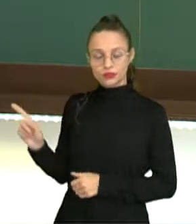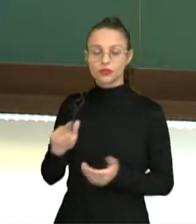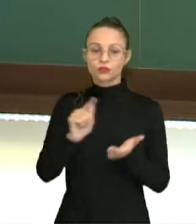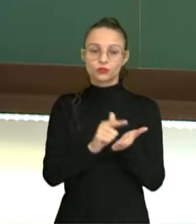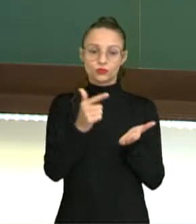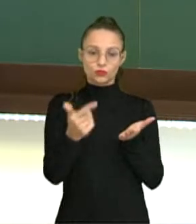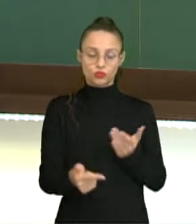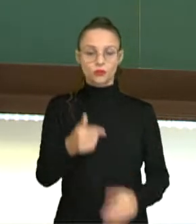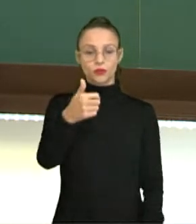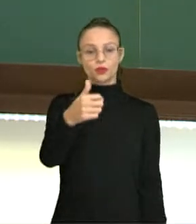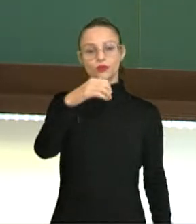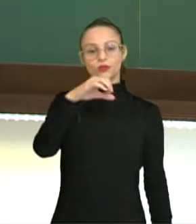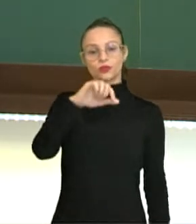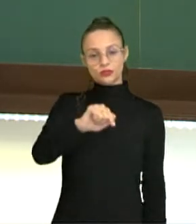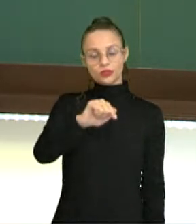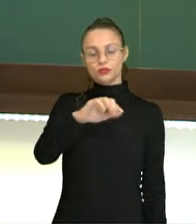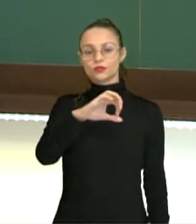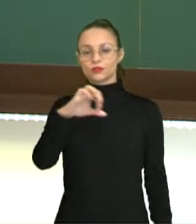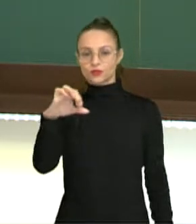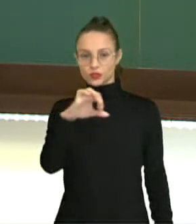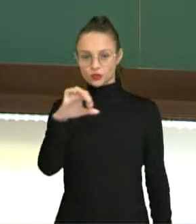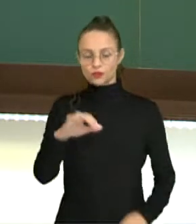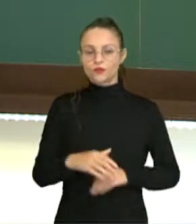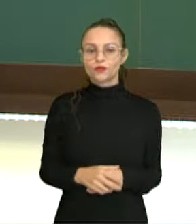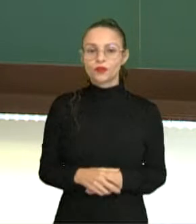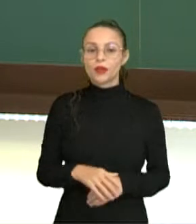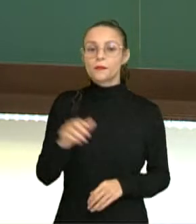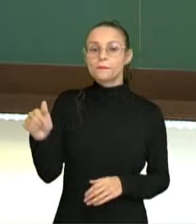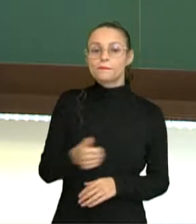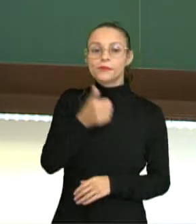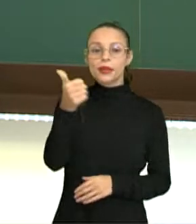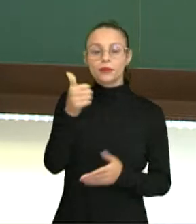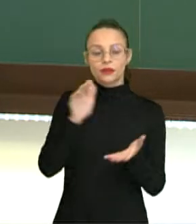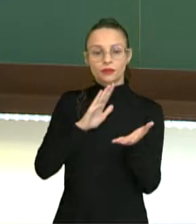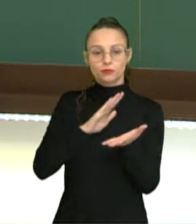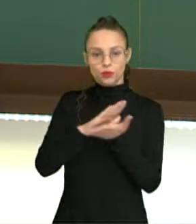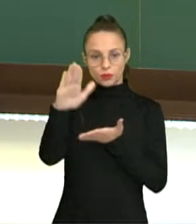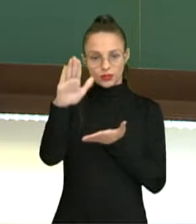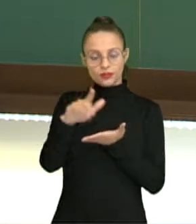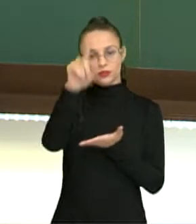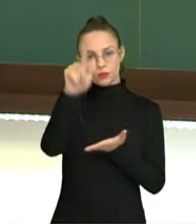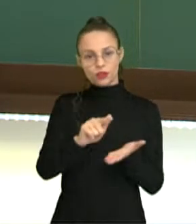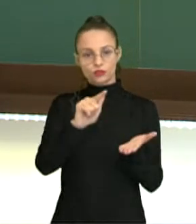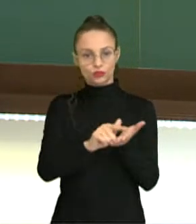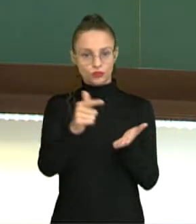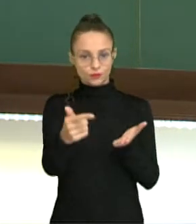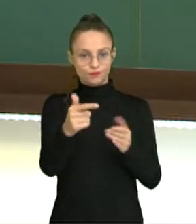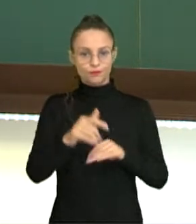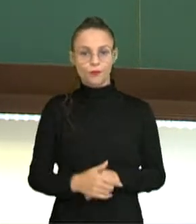em 1799. Então, a primeira publicação, né, foi em jornal.